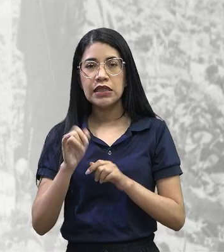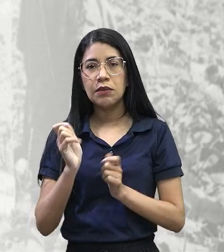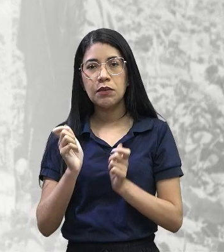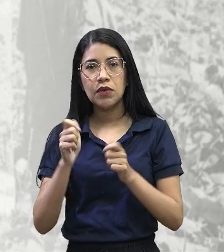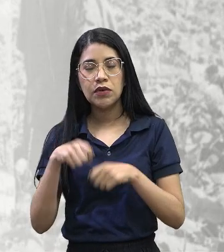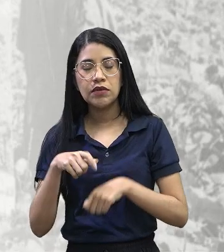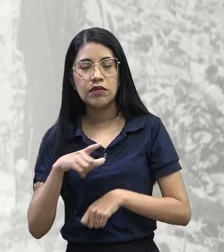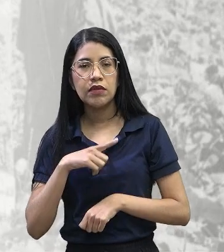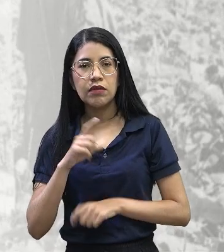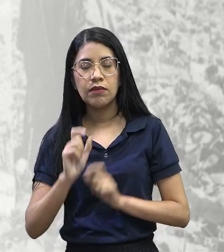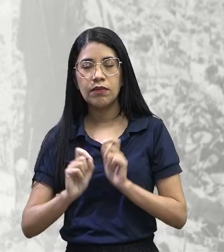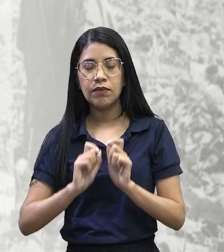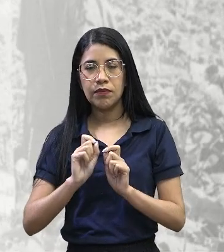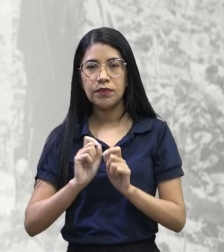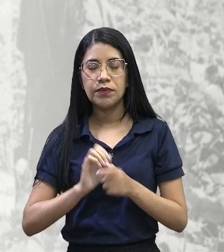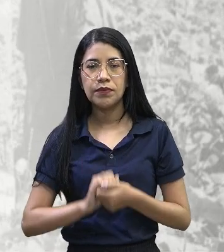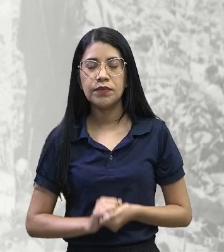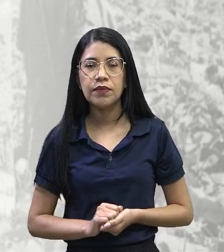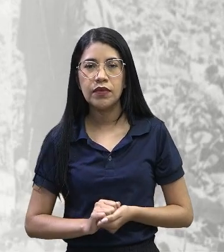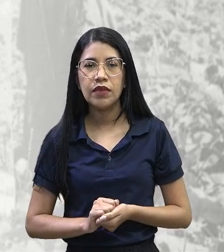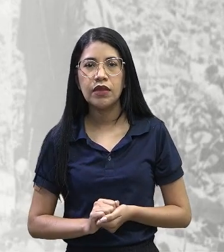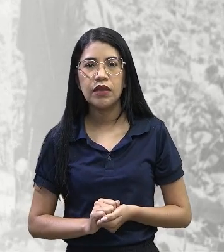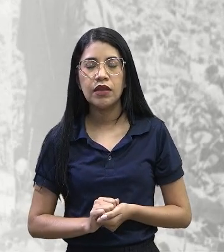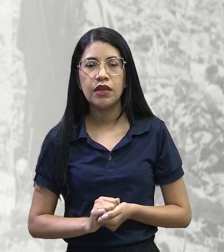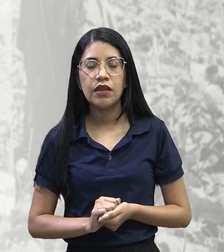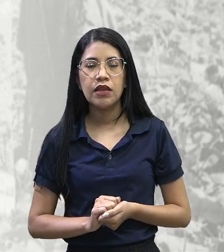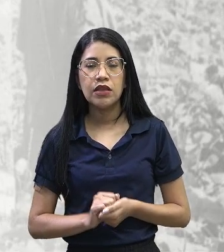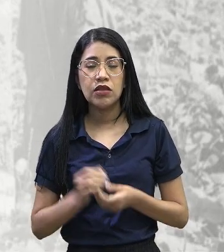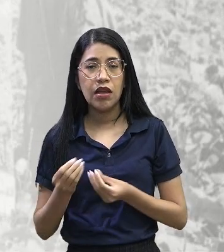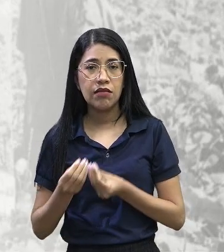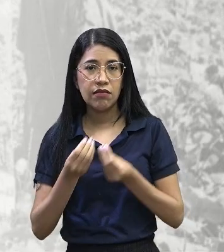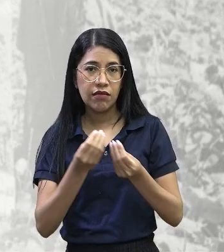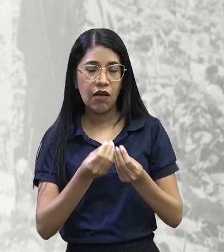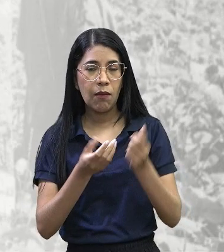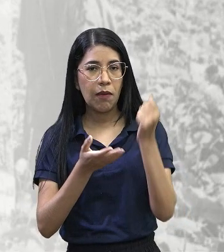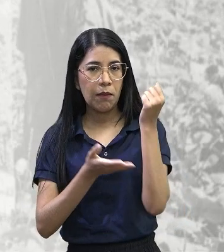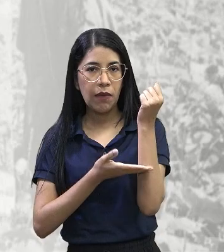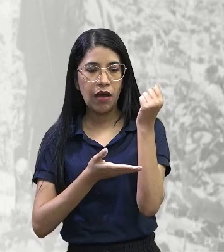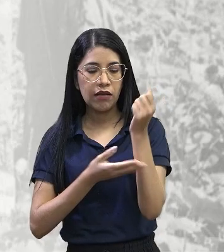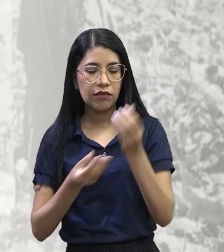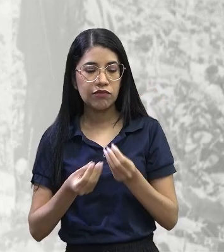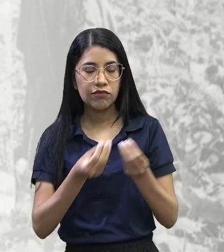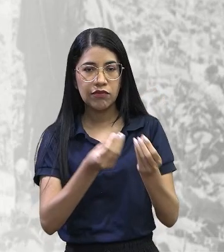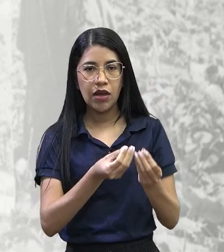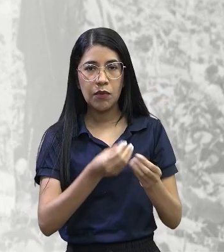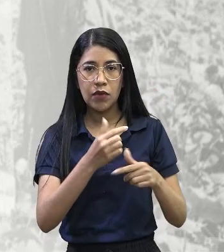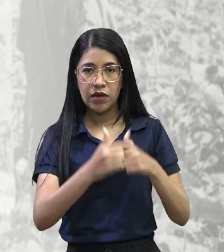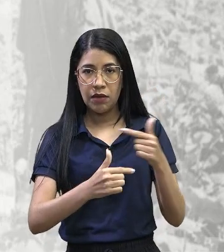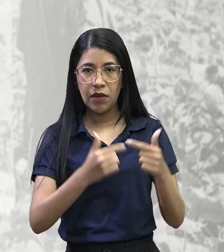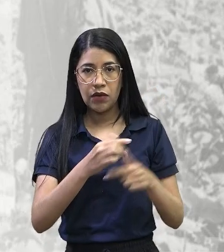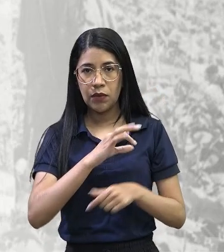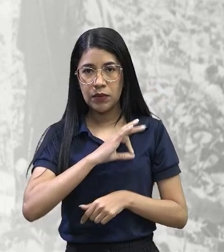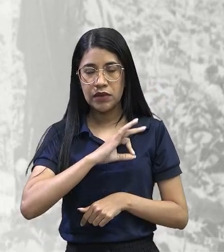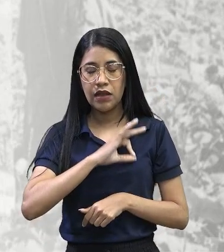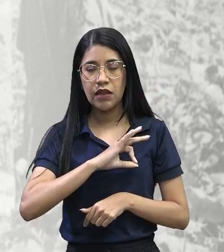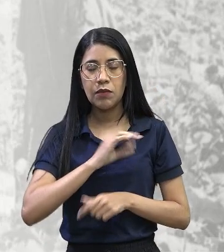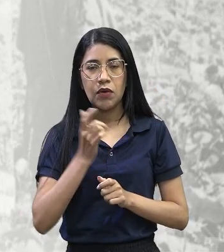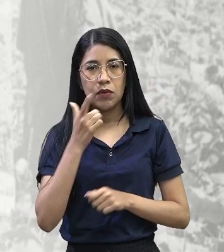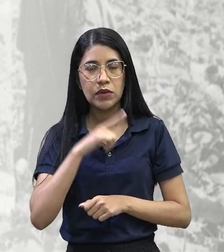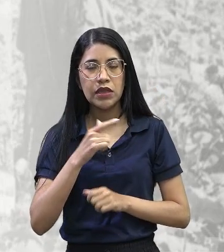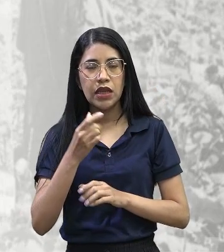pudesse dar um pedaço de pau como pagamento para o seu funcionário, para obter mais lucro,